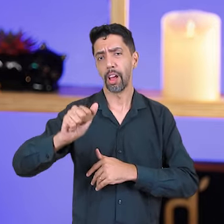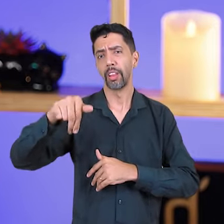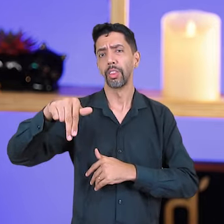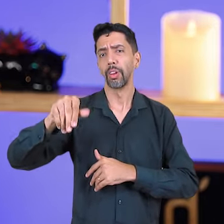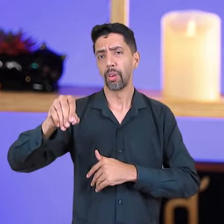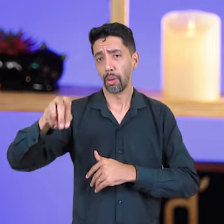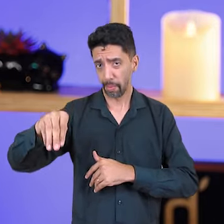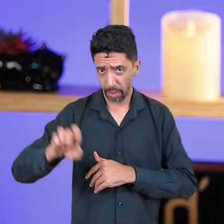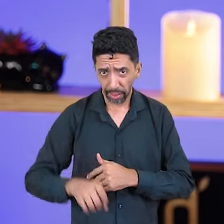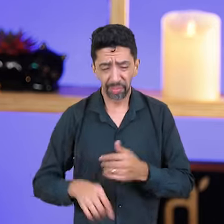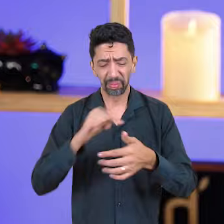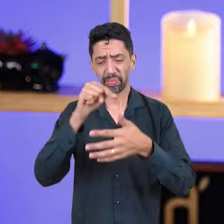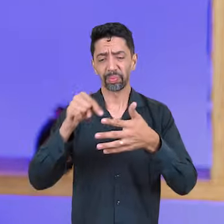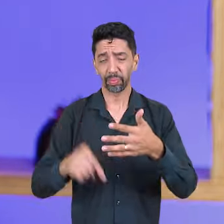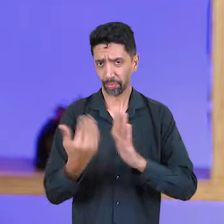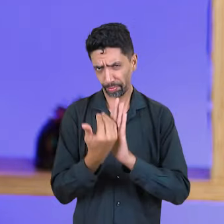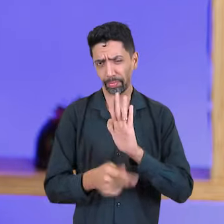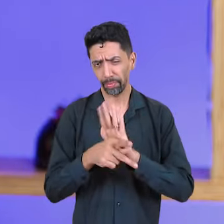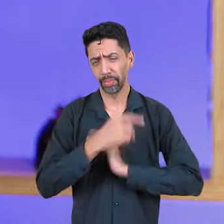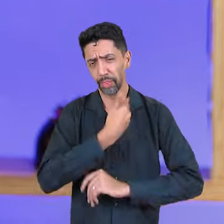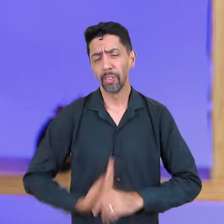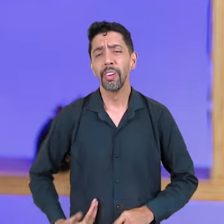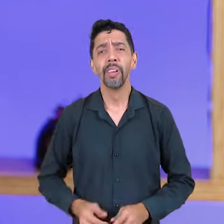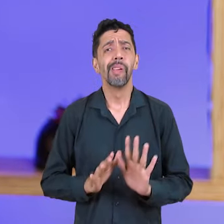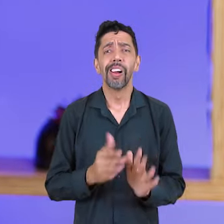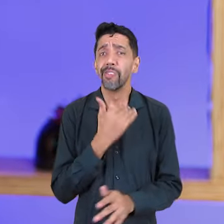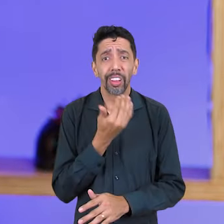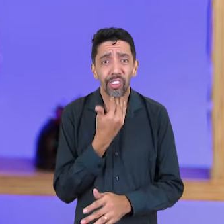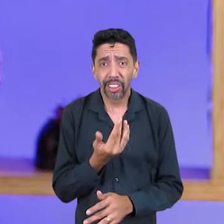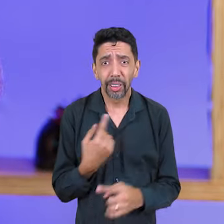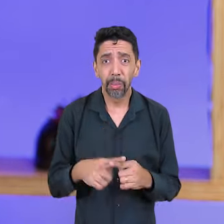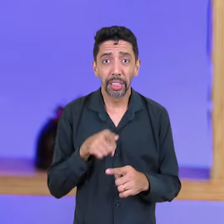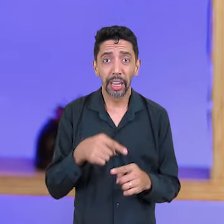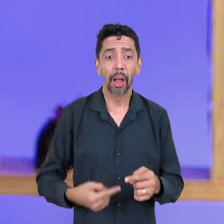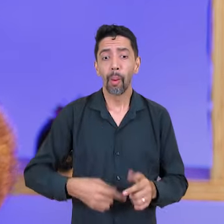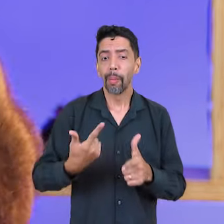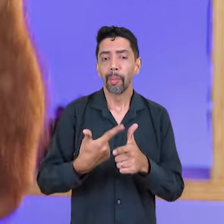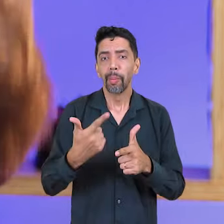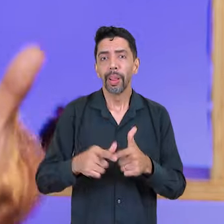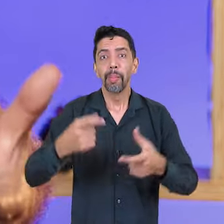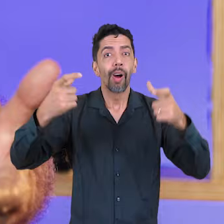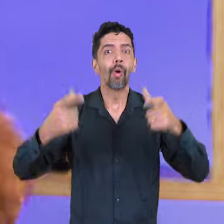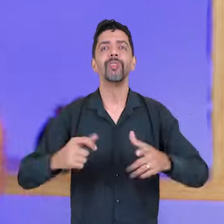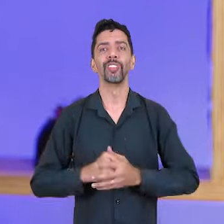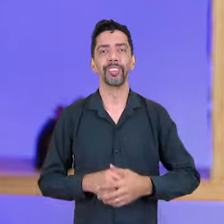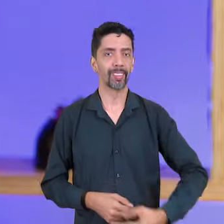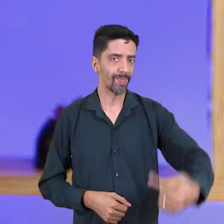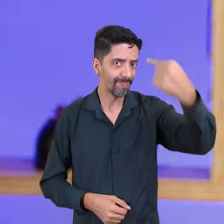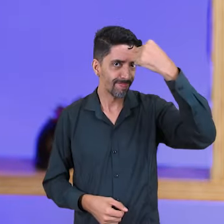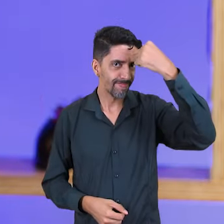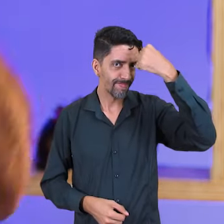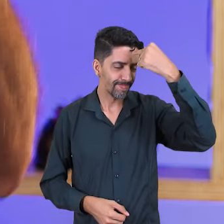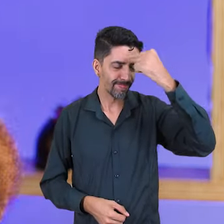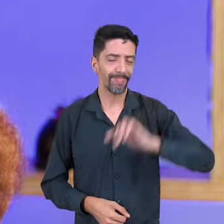endividando de uma forma desestruturada. Esse é o problema. O crédito não é, mas usar em excesso é igual